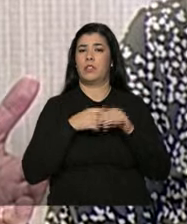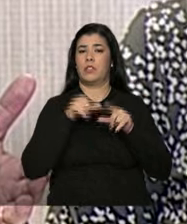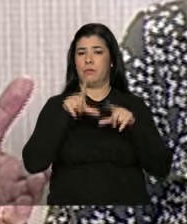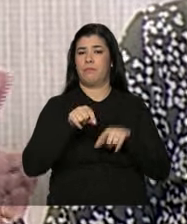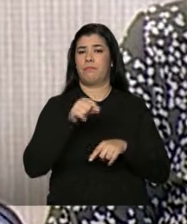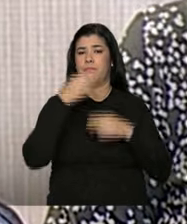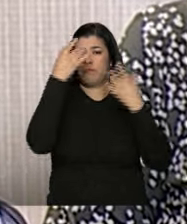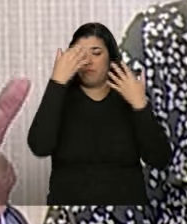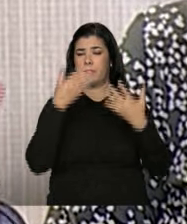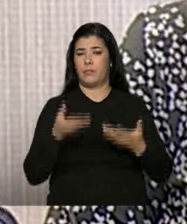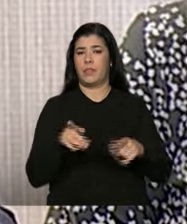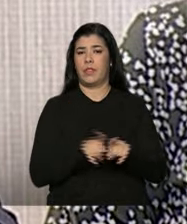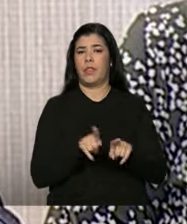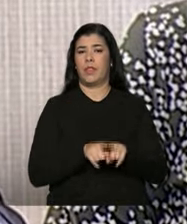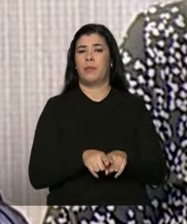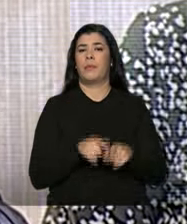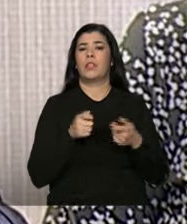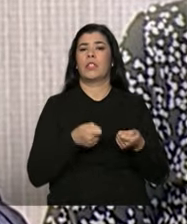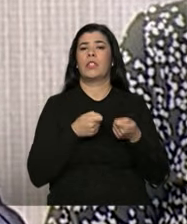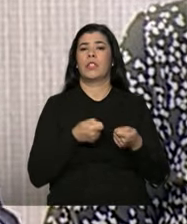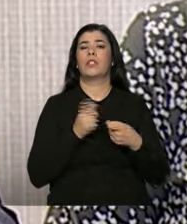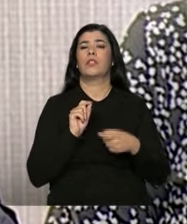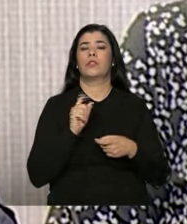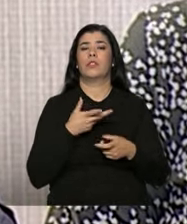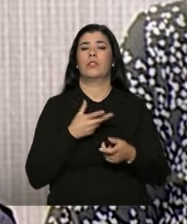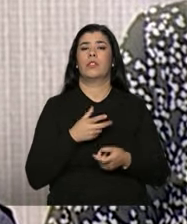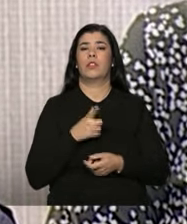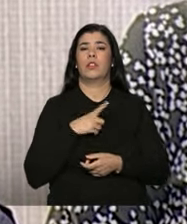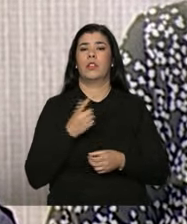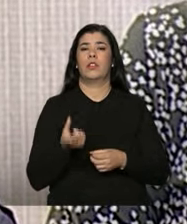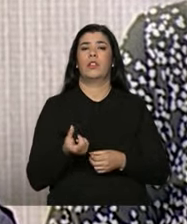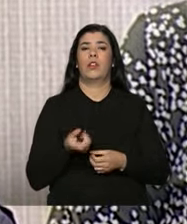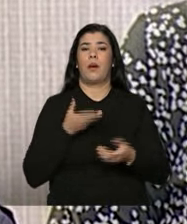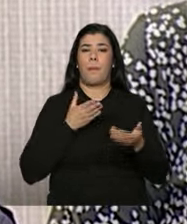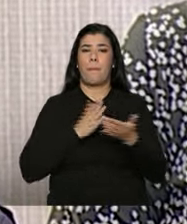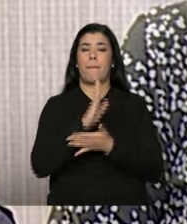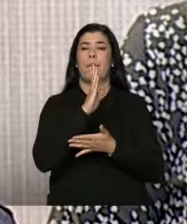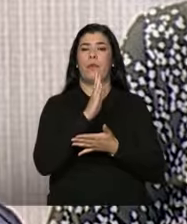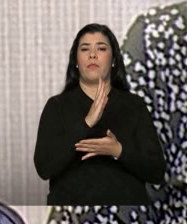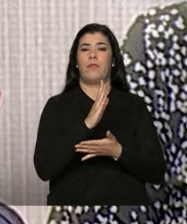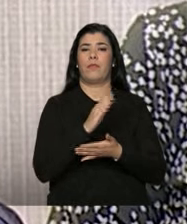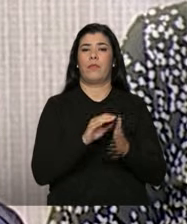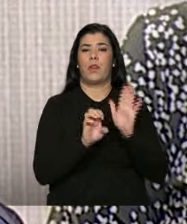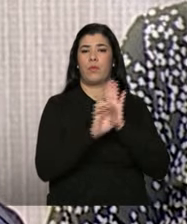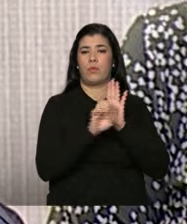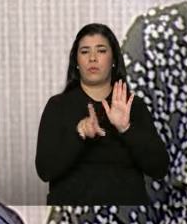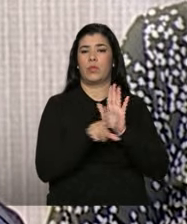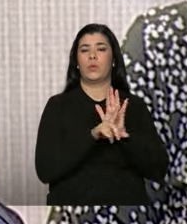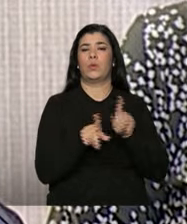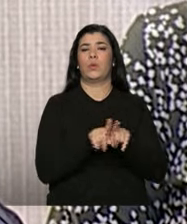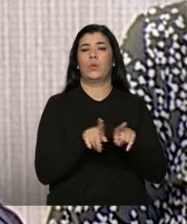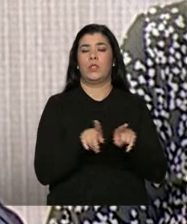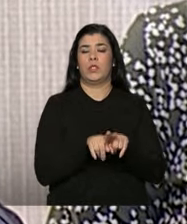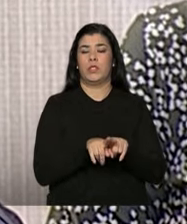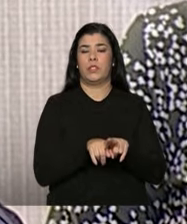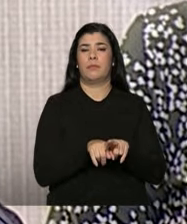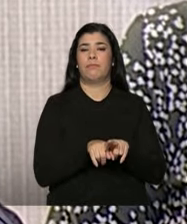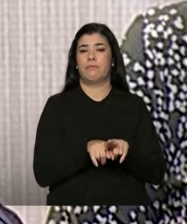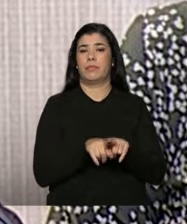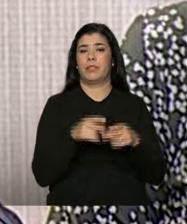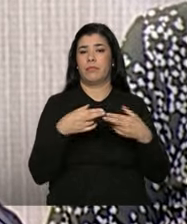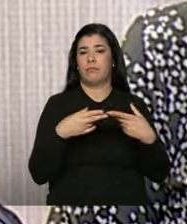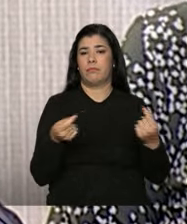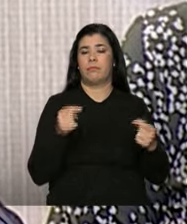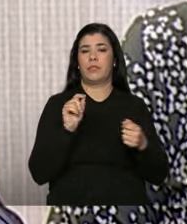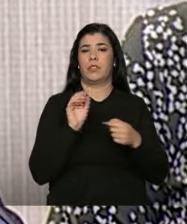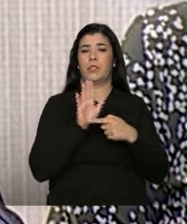mencionar aqui pra gente, essa tentativa de revogação eh do estatuto do desarmamento, entre outras medidas que no fundo fazem